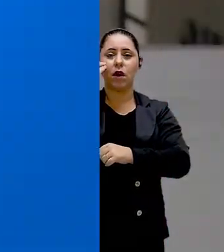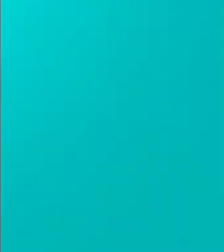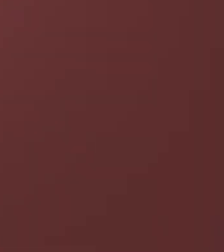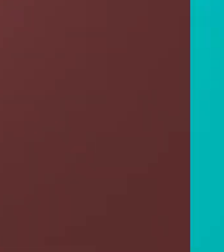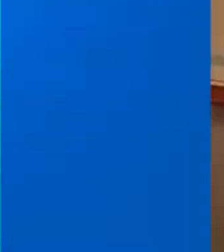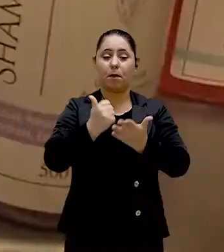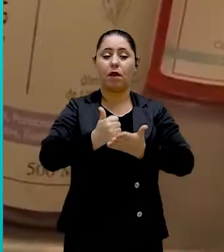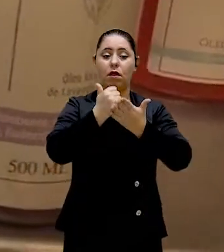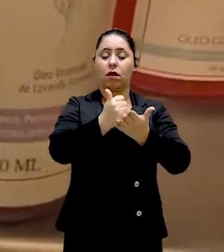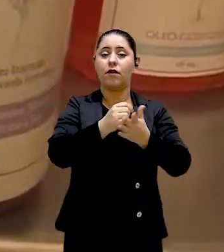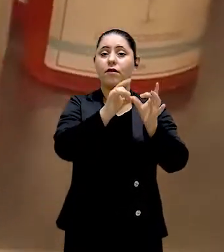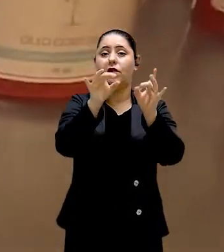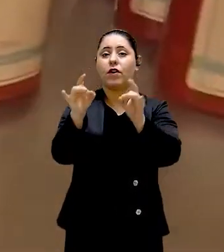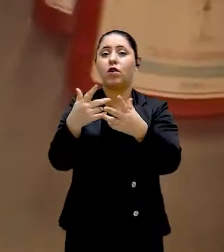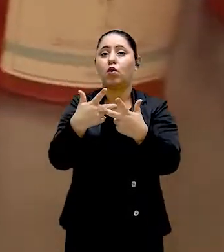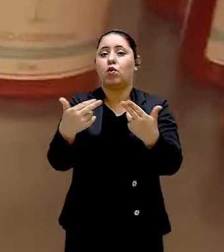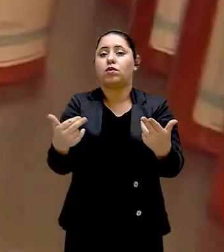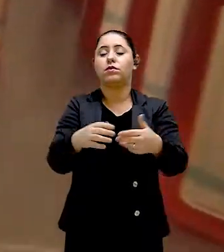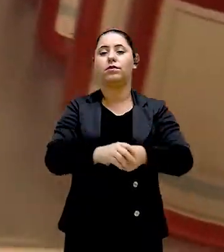clientes.